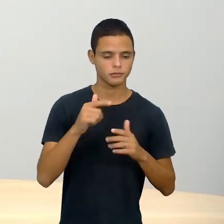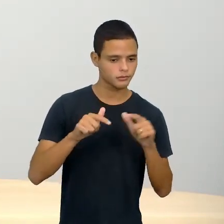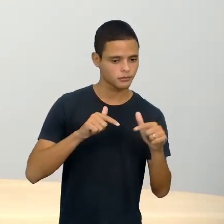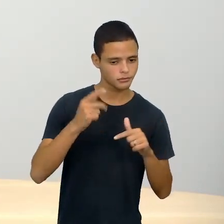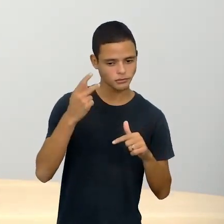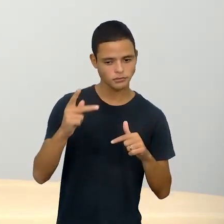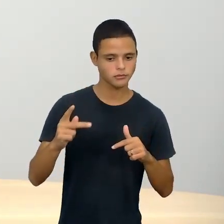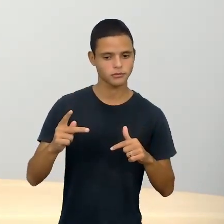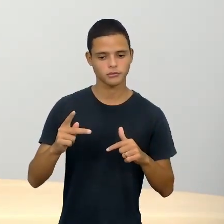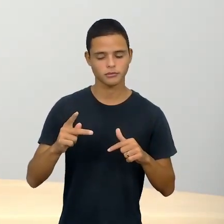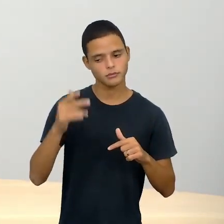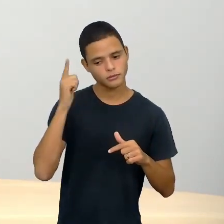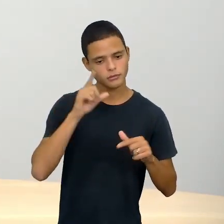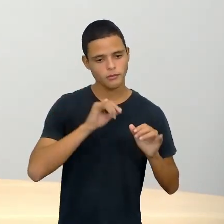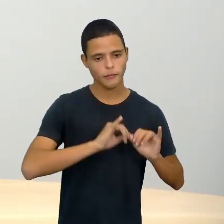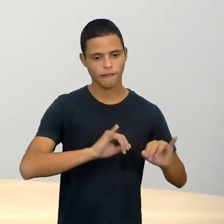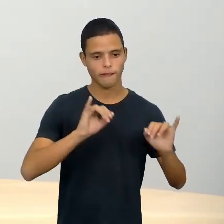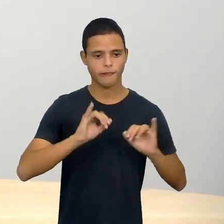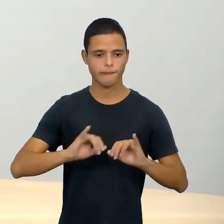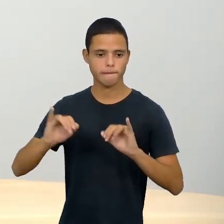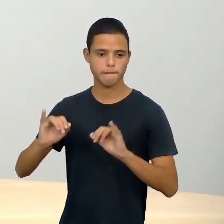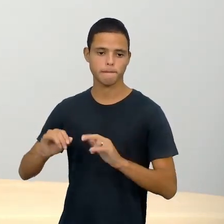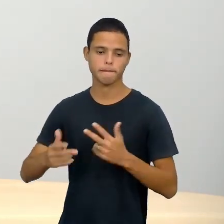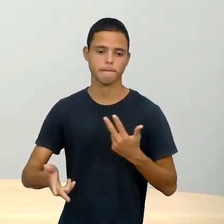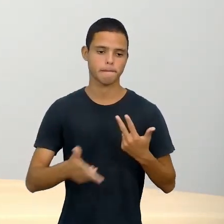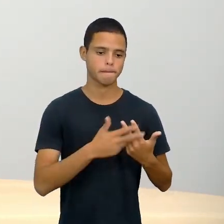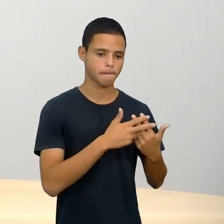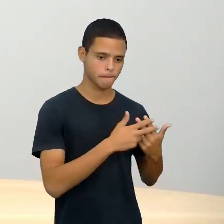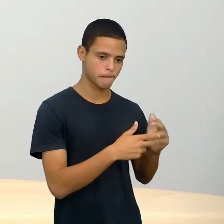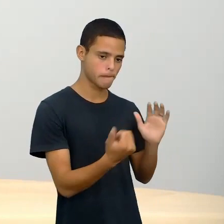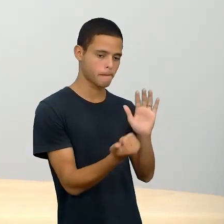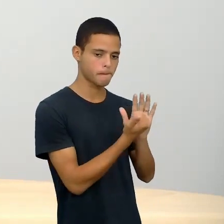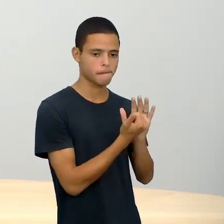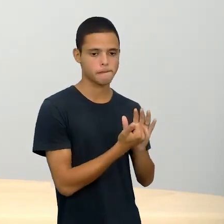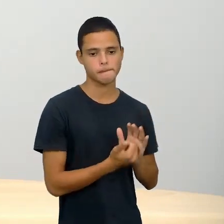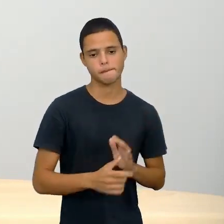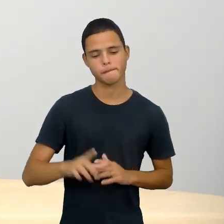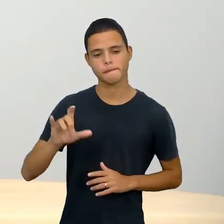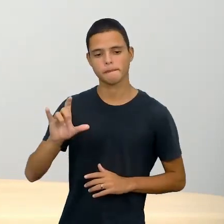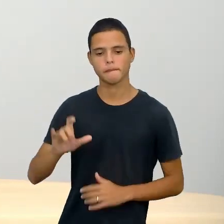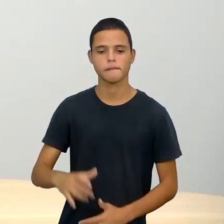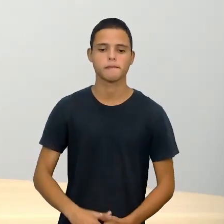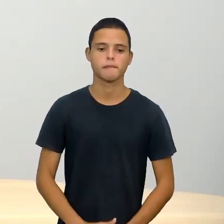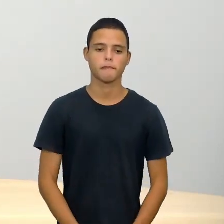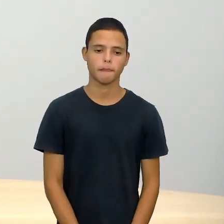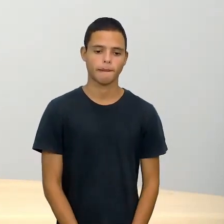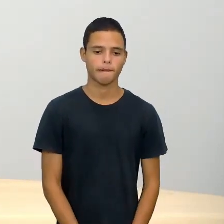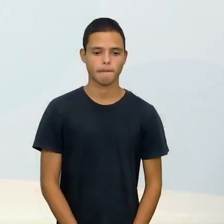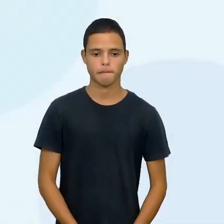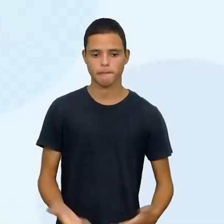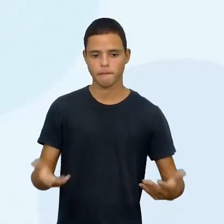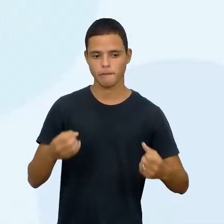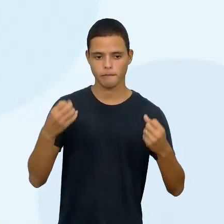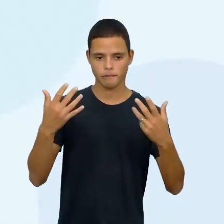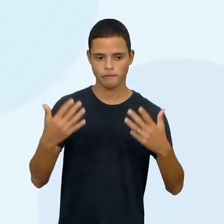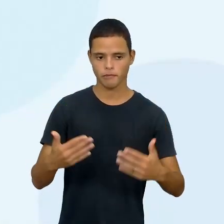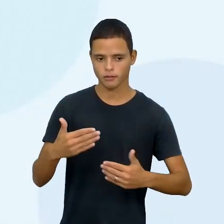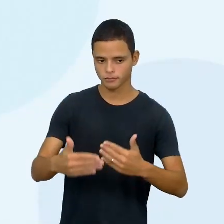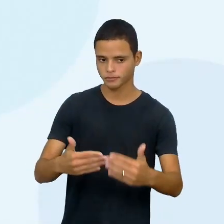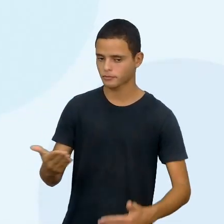vocês, para poder divulgar. Então, marca a gente lá na hashtag. Então, falar um pouquinho do desdobramento, que